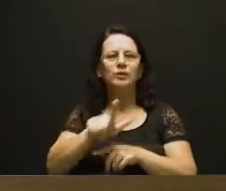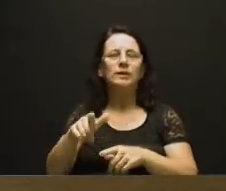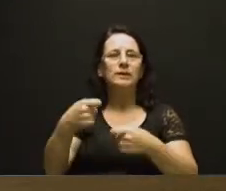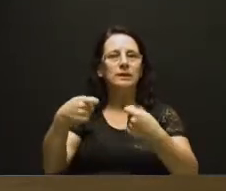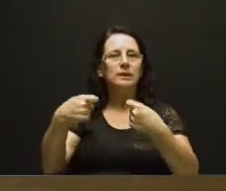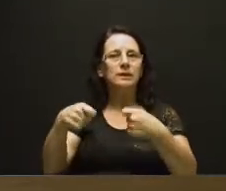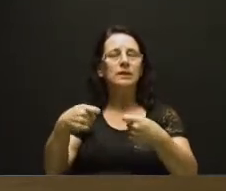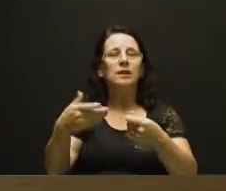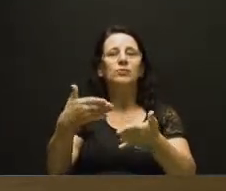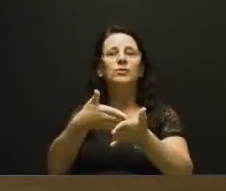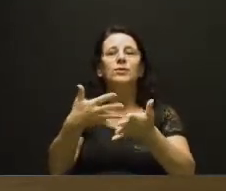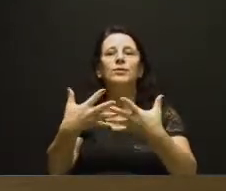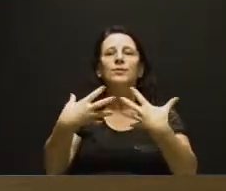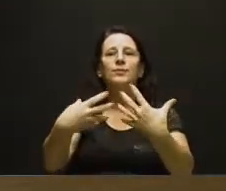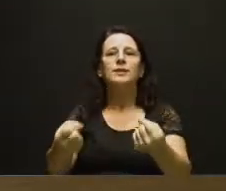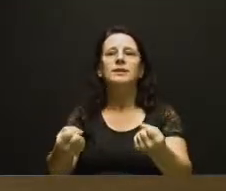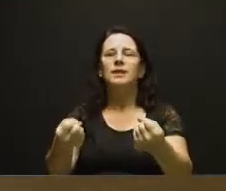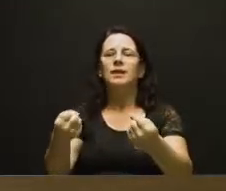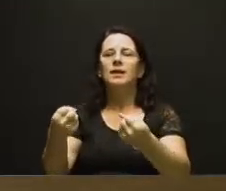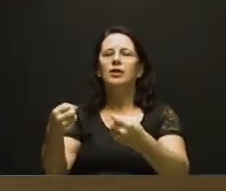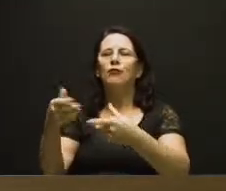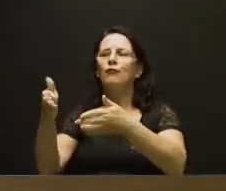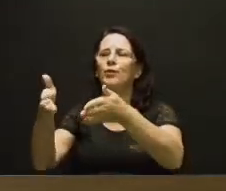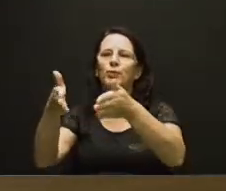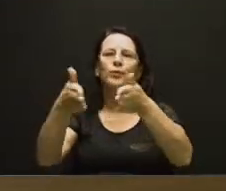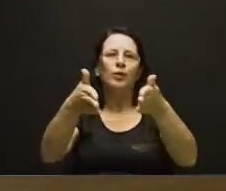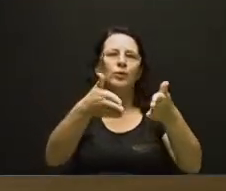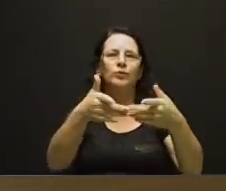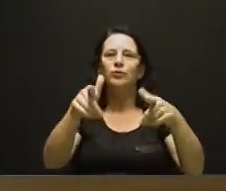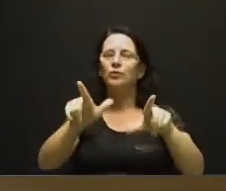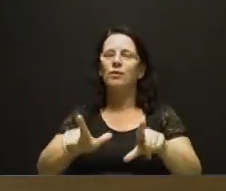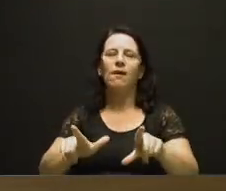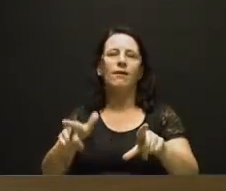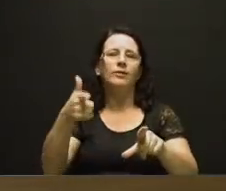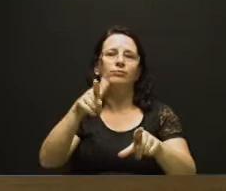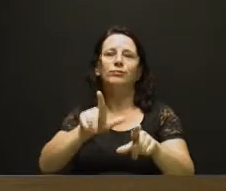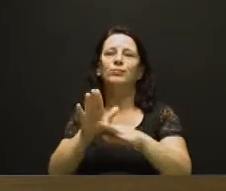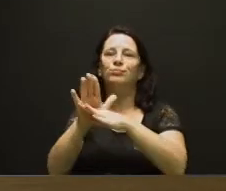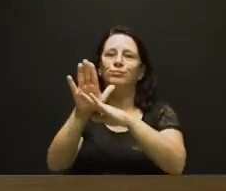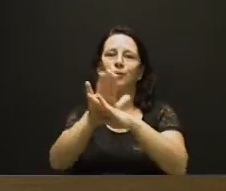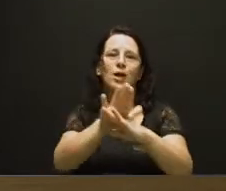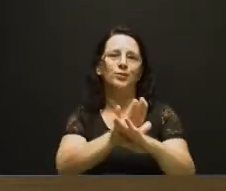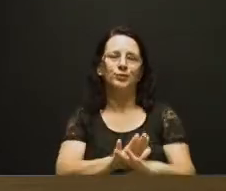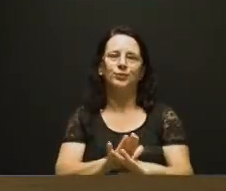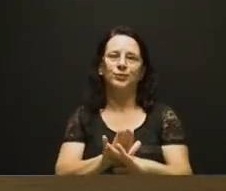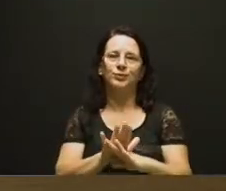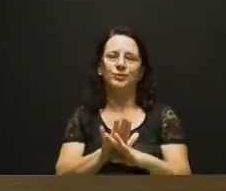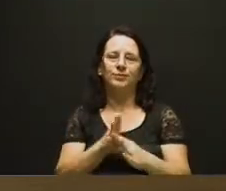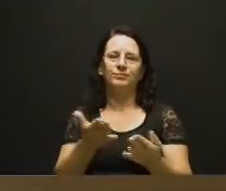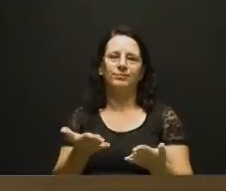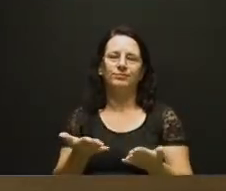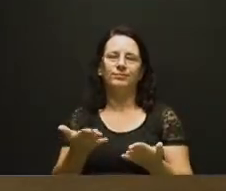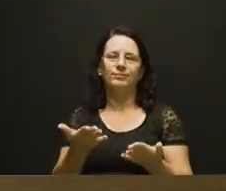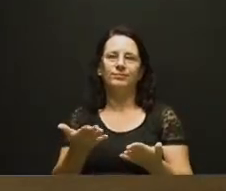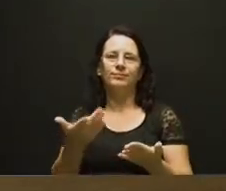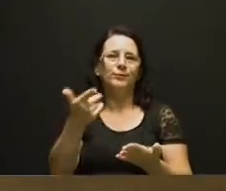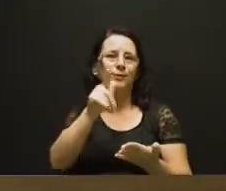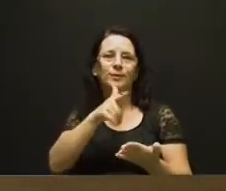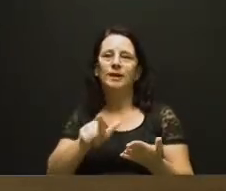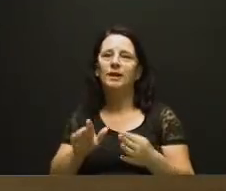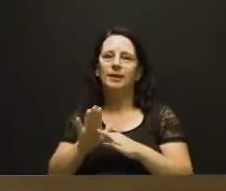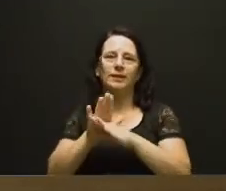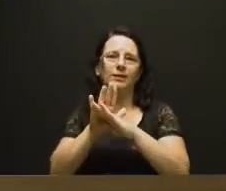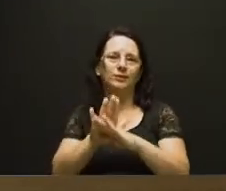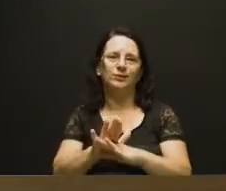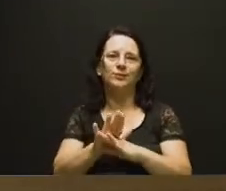necessidade atendida e às vezes se perdem e à coletividade não existe entendo